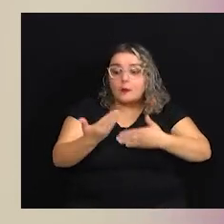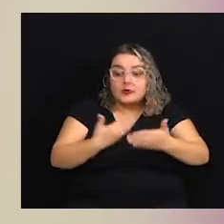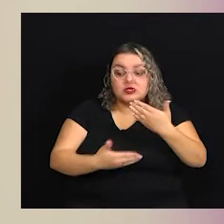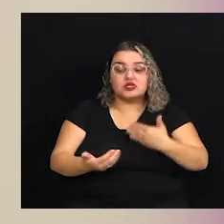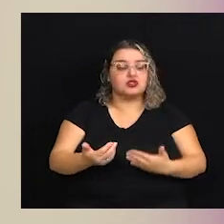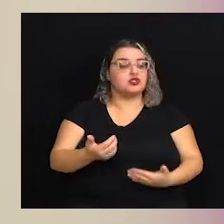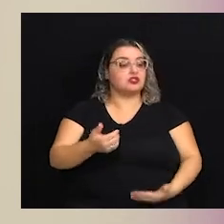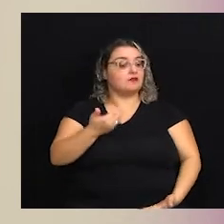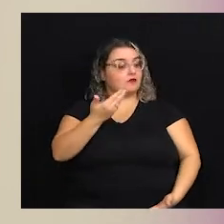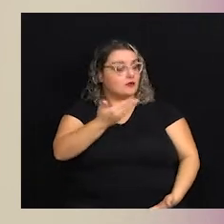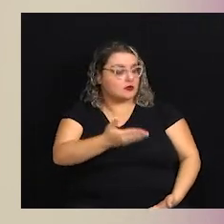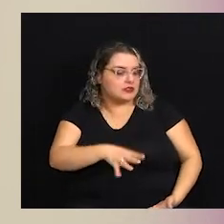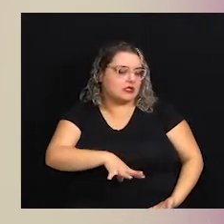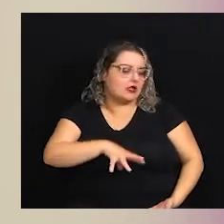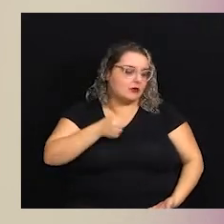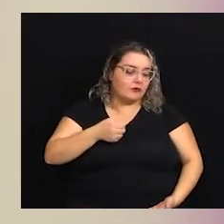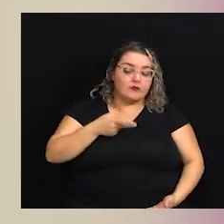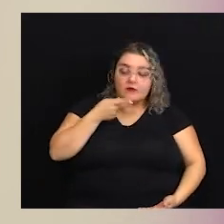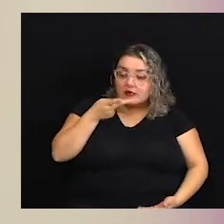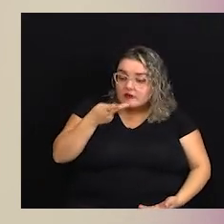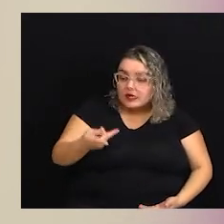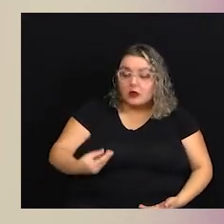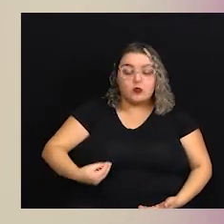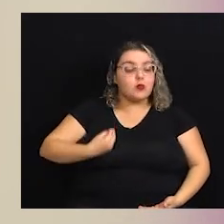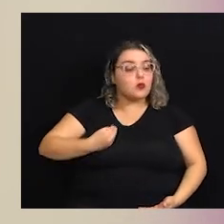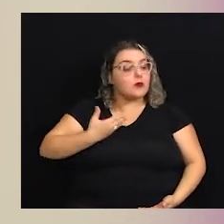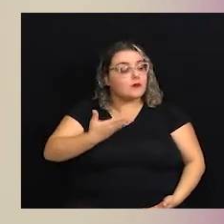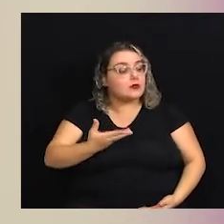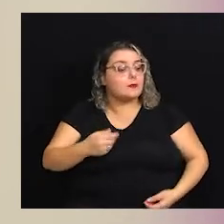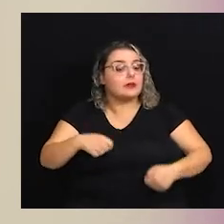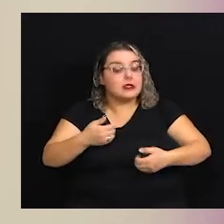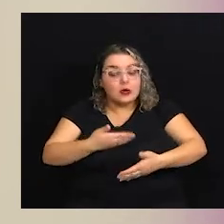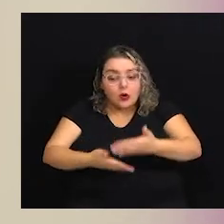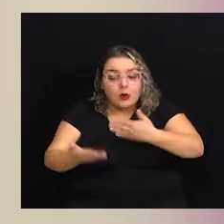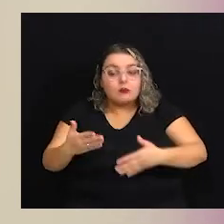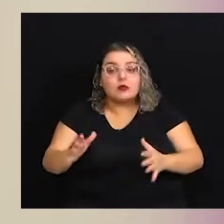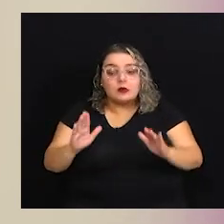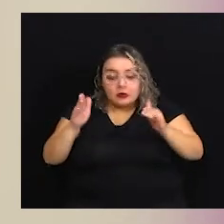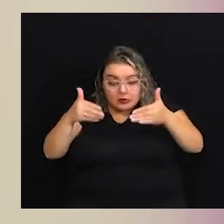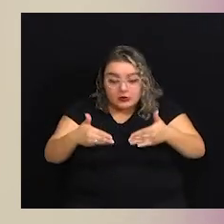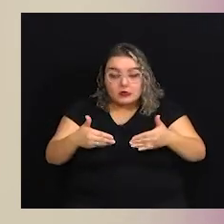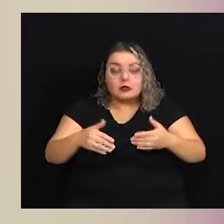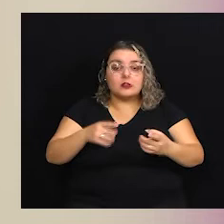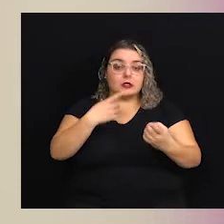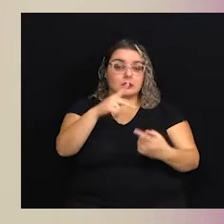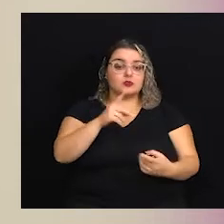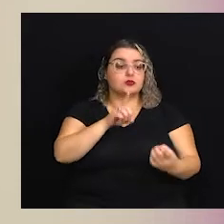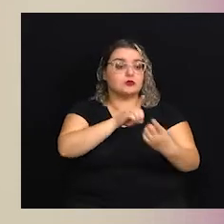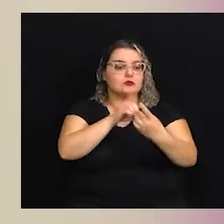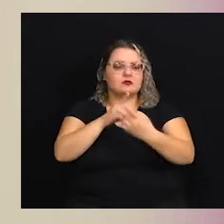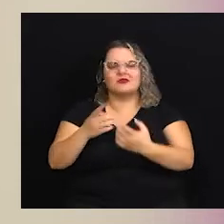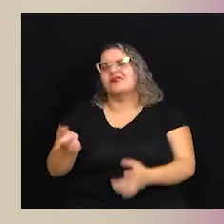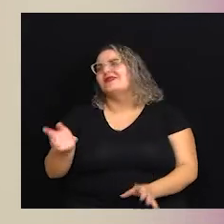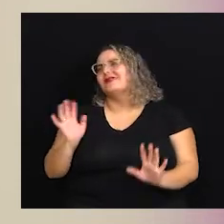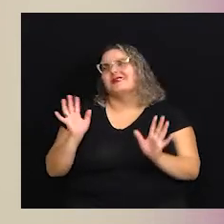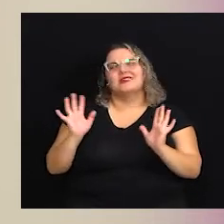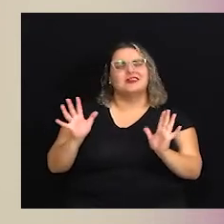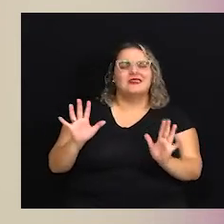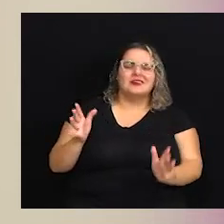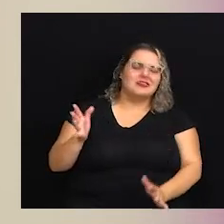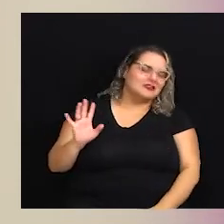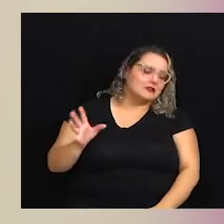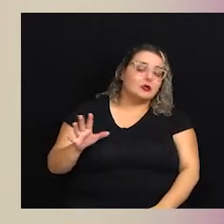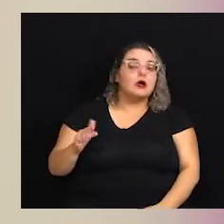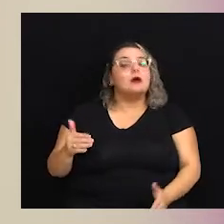as mulheres na menopausa, porque você vai falar do que você vive, porque fica muito restrito a você e às suas pacientes. E eu,